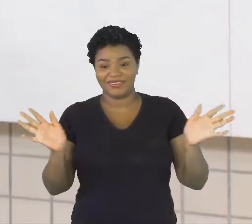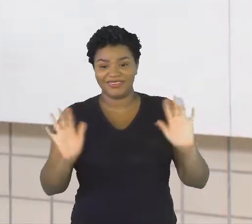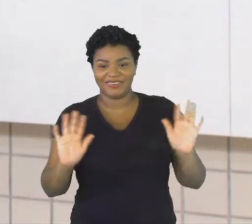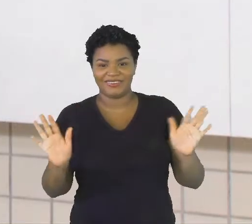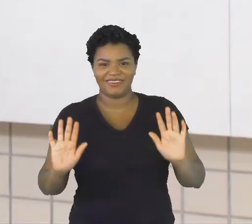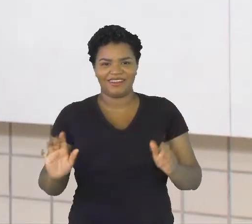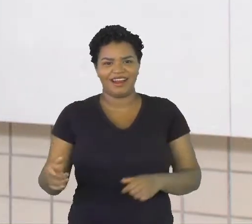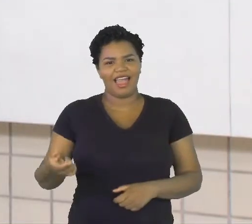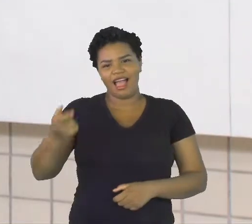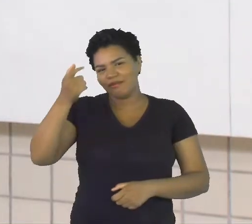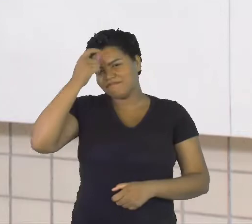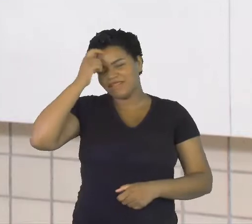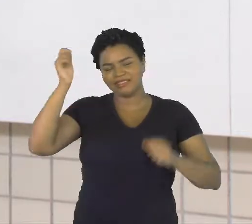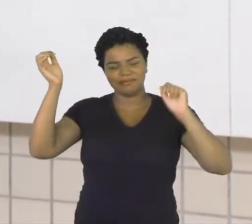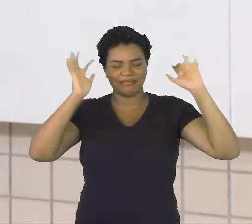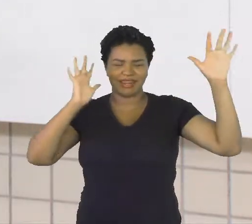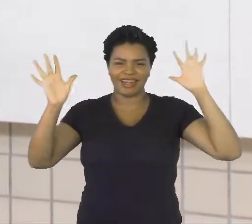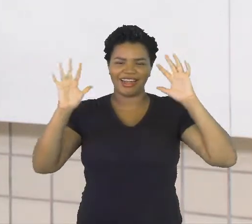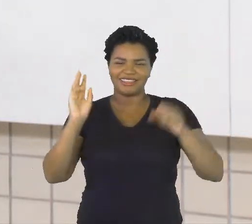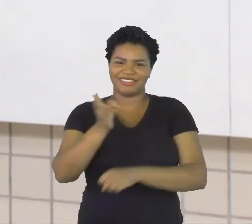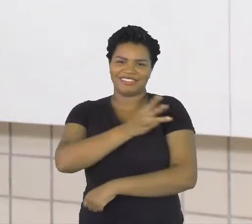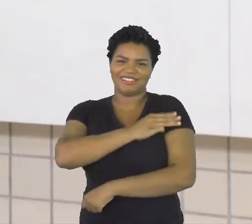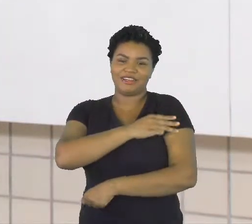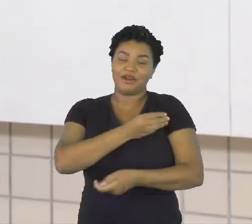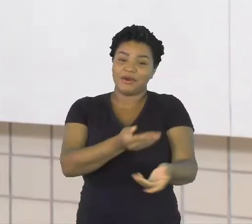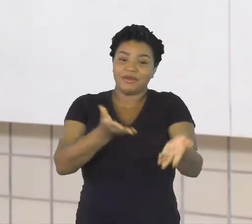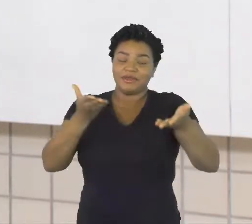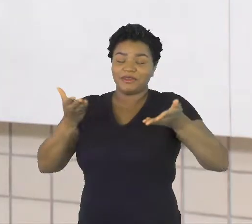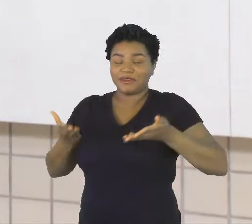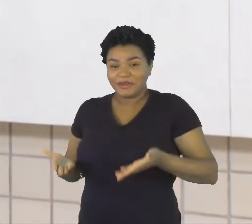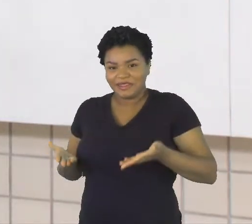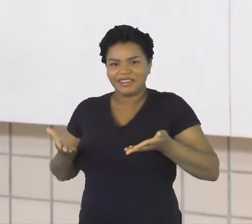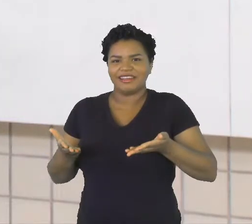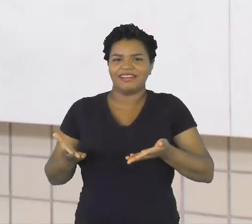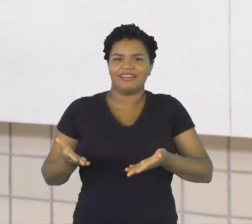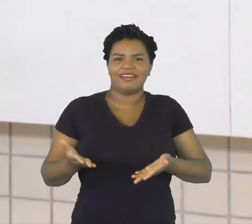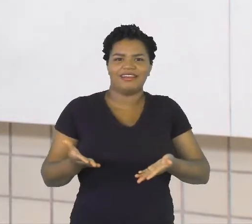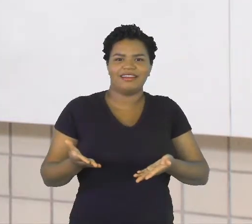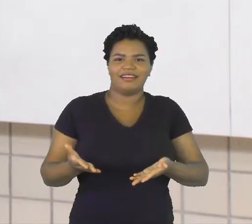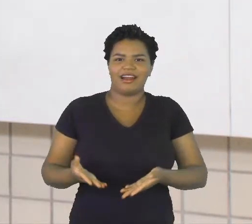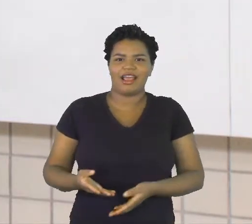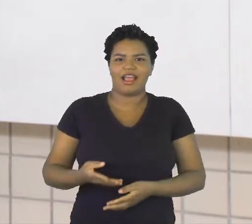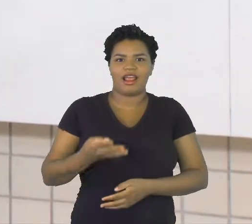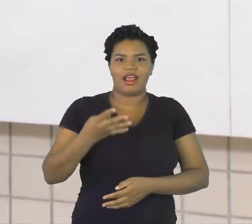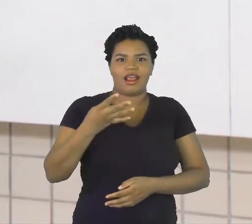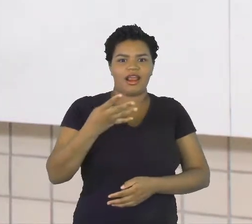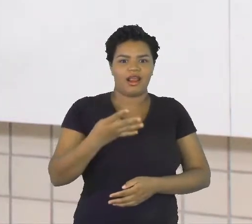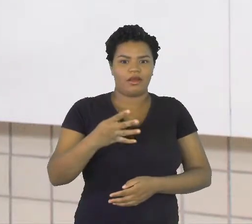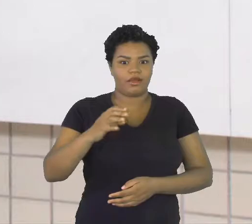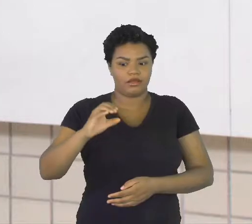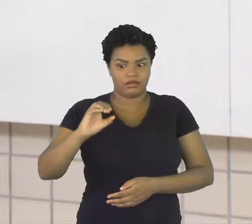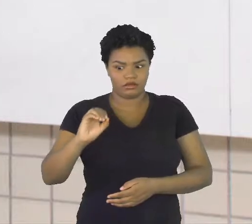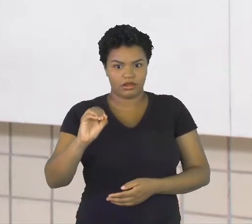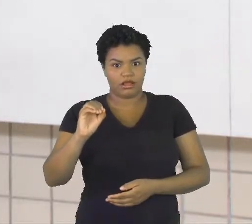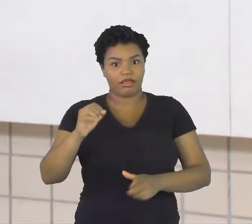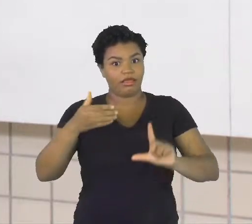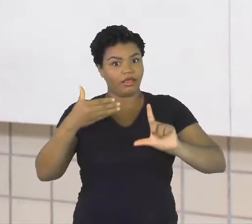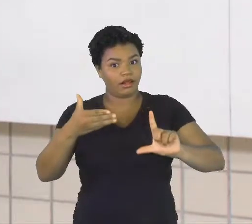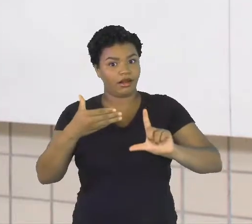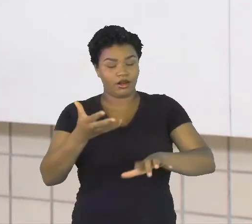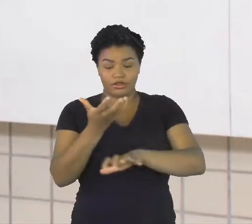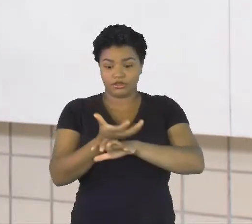mentes brilhantes do terceiro ano, sejam bem-vindos à nossa 40ª teleaula do componente curricular de